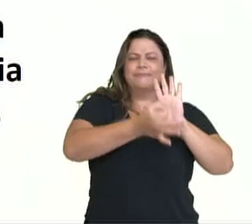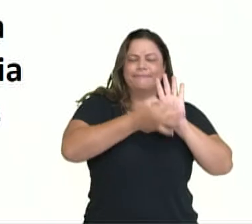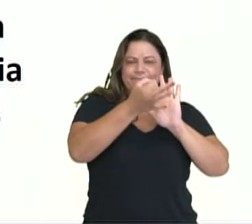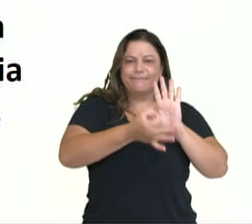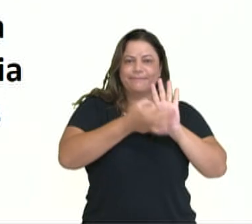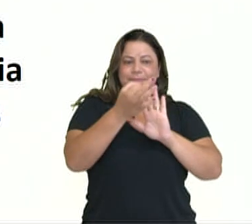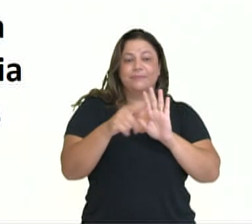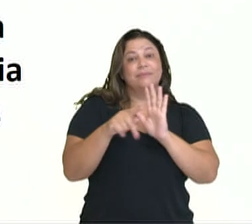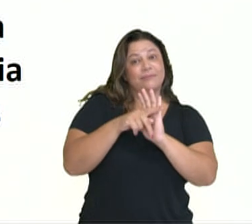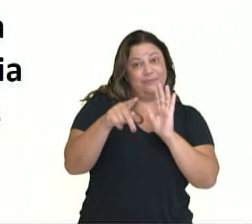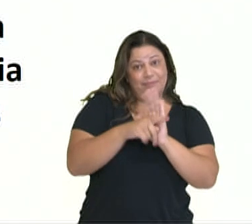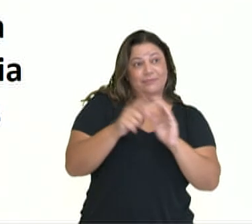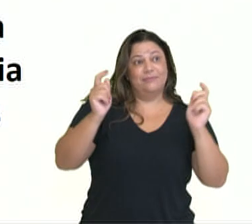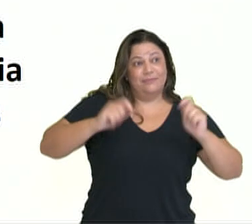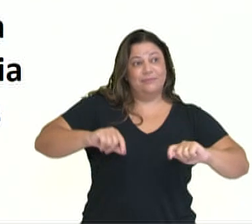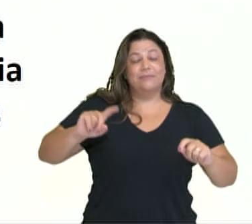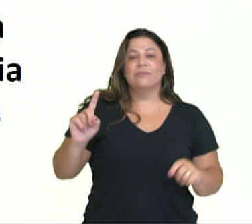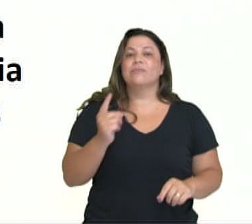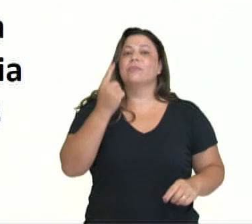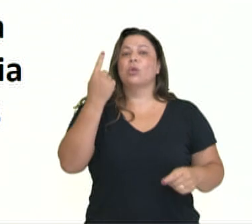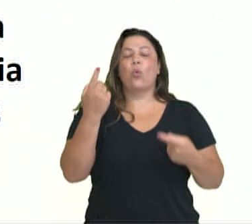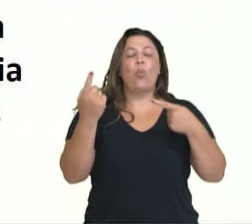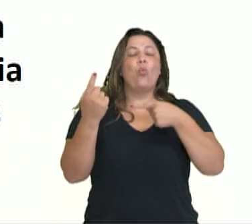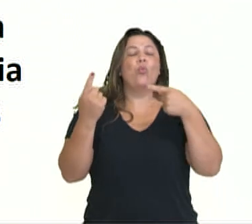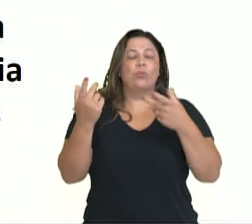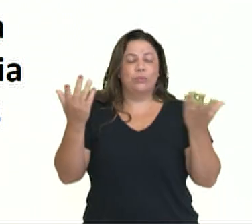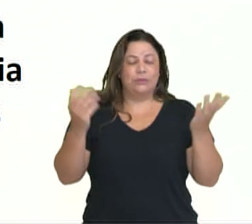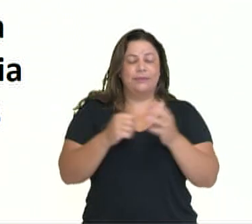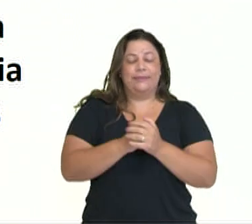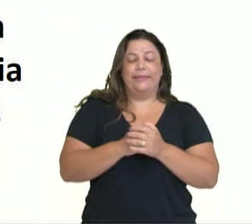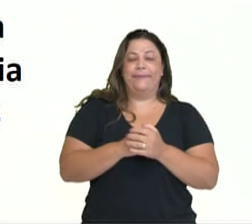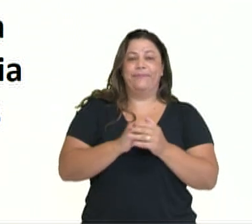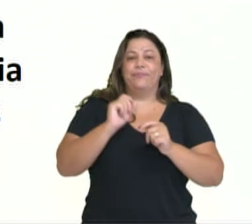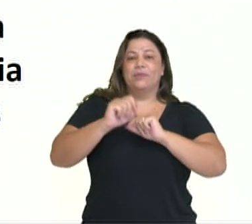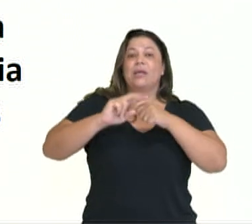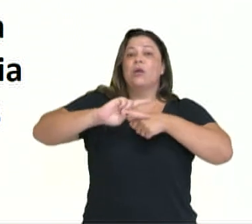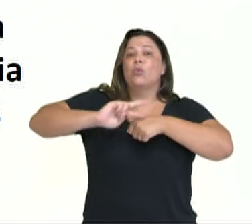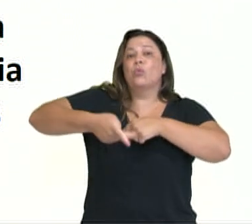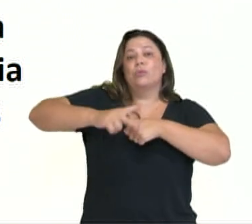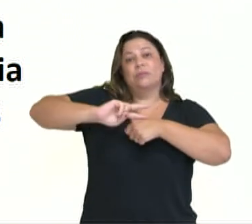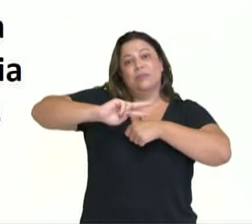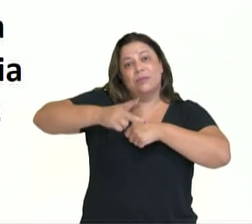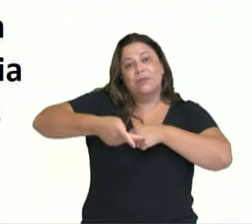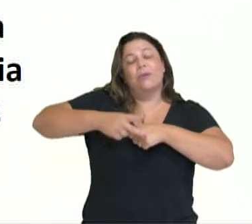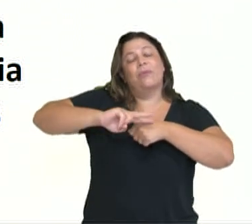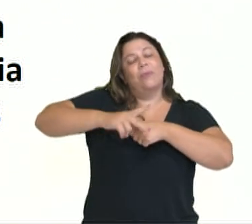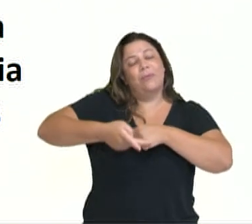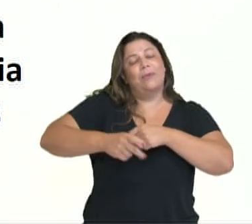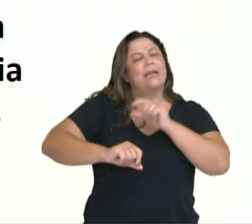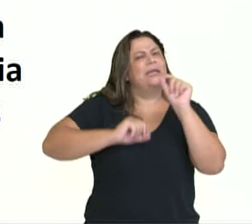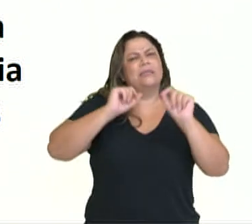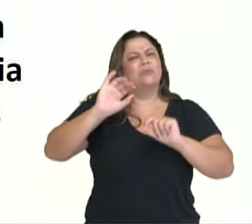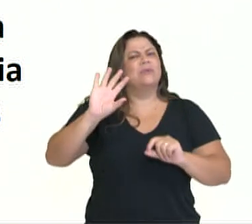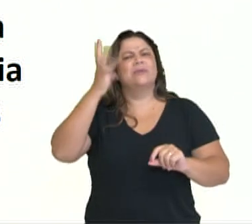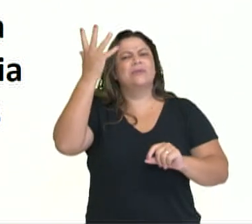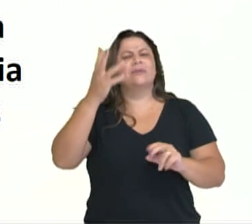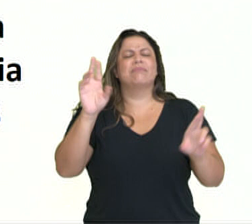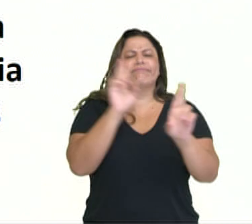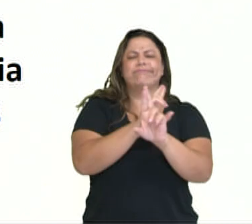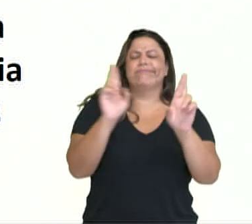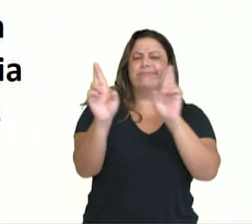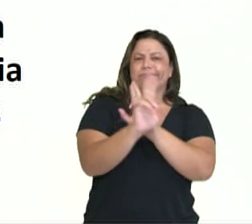usar. Um deles é o argumento por causa e consequência. Então, que relações de causa e